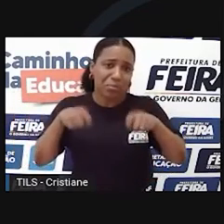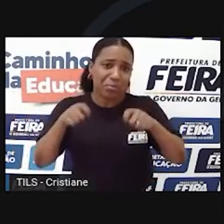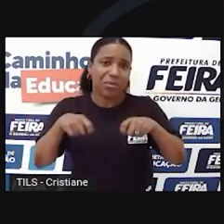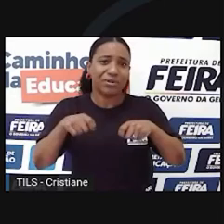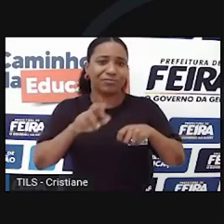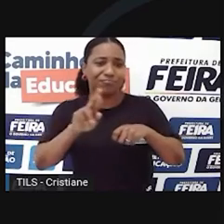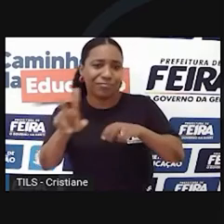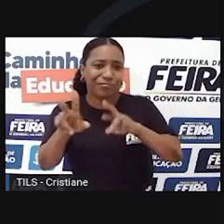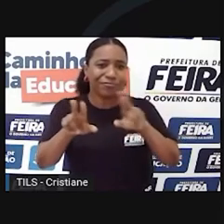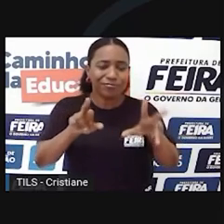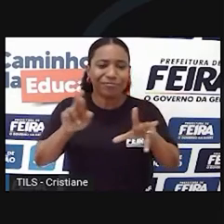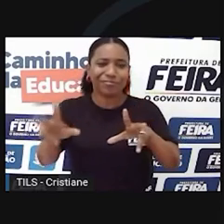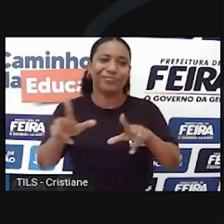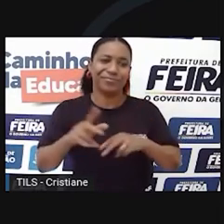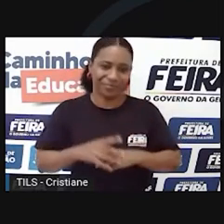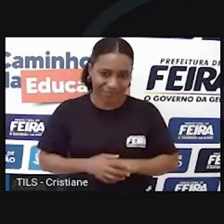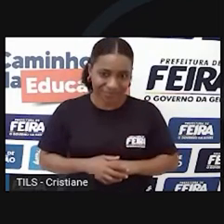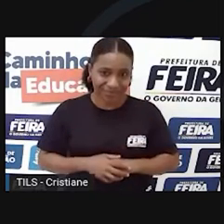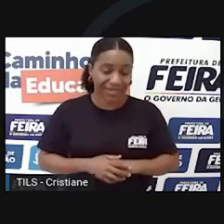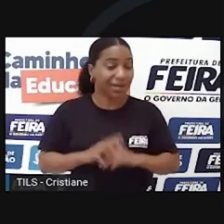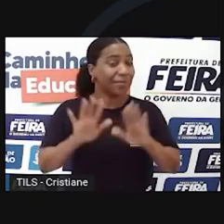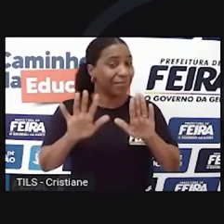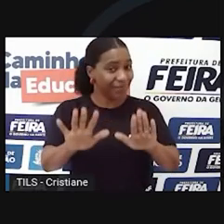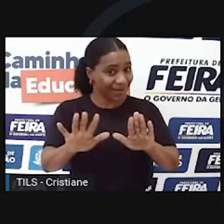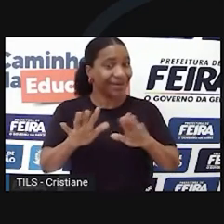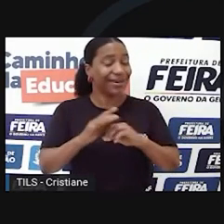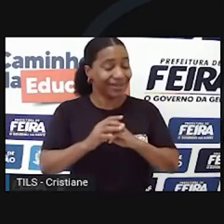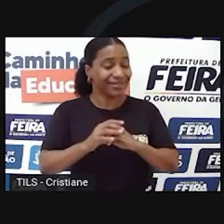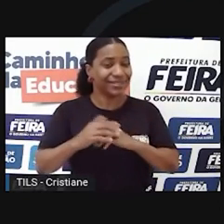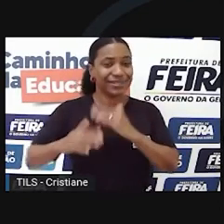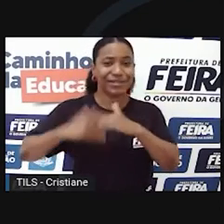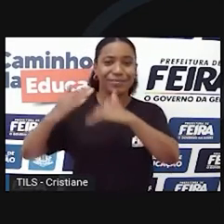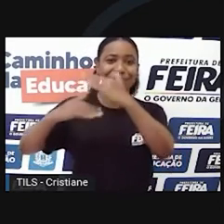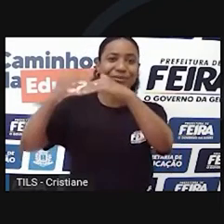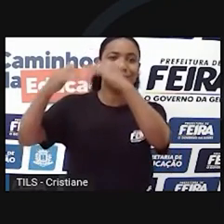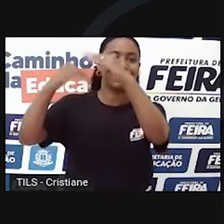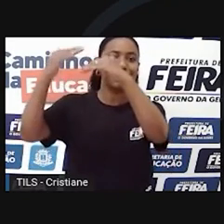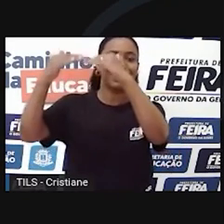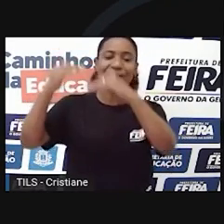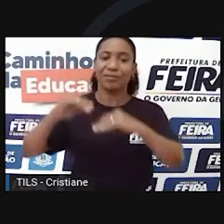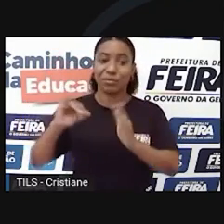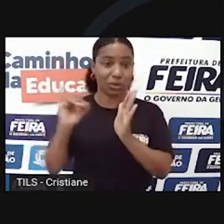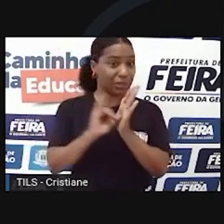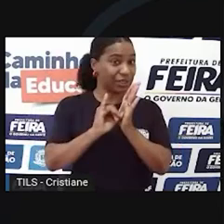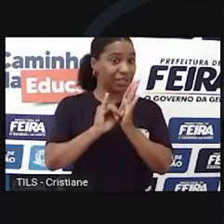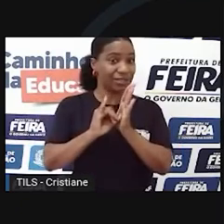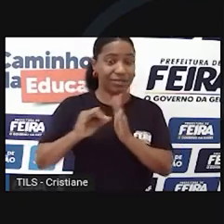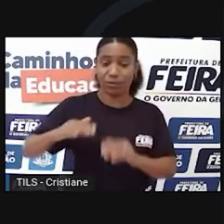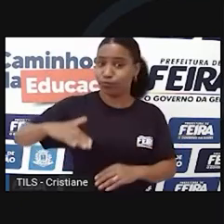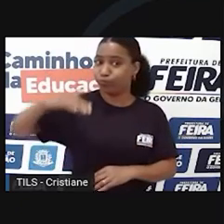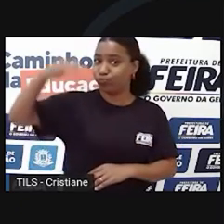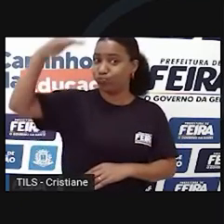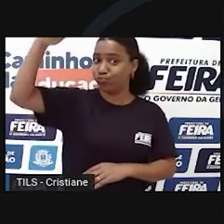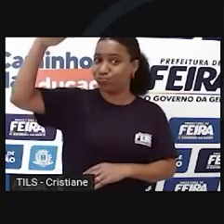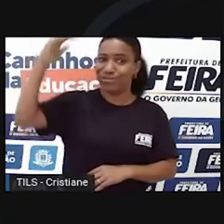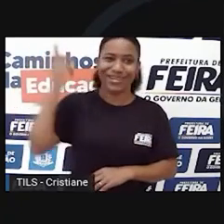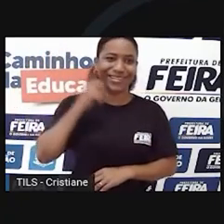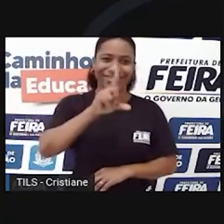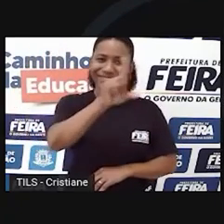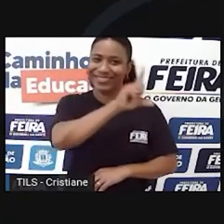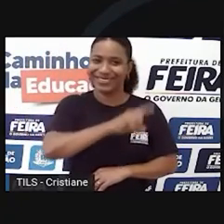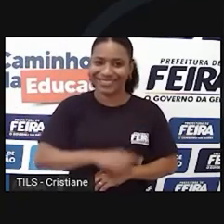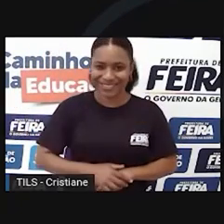para nascer de novo, de verdade. Mas nasce-se no dia seguinte já numa nova identidade, identidade de adulto. A adolescência é o fenômeno de um mundo no